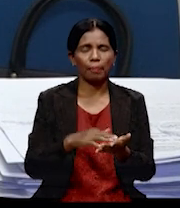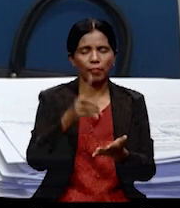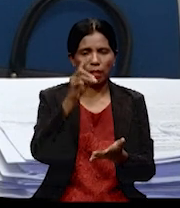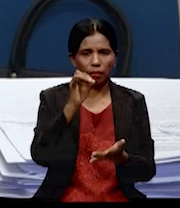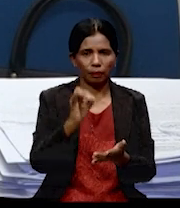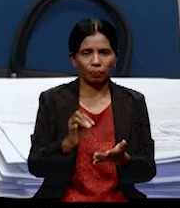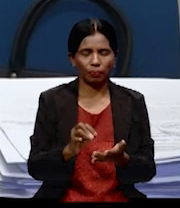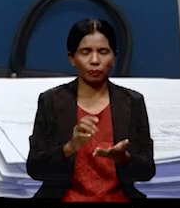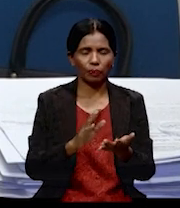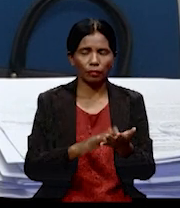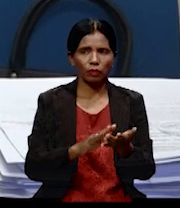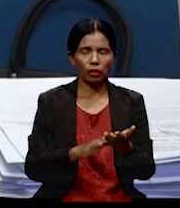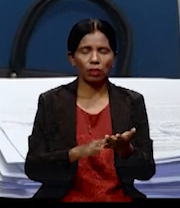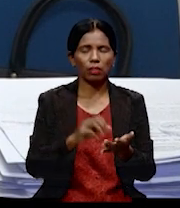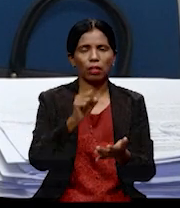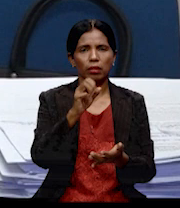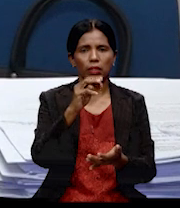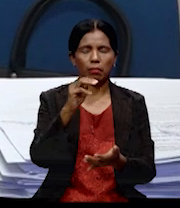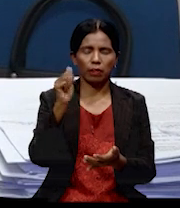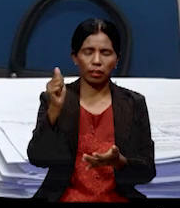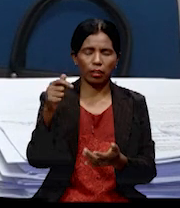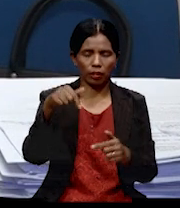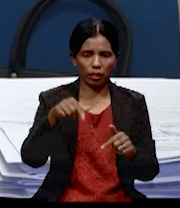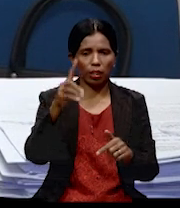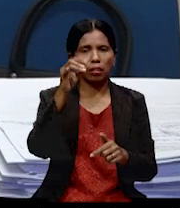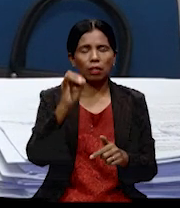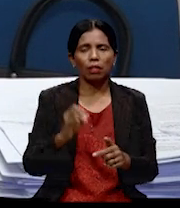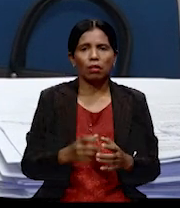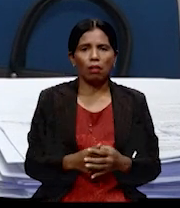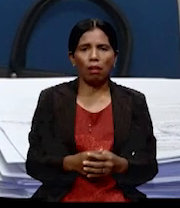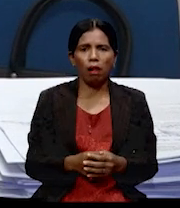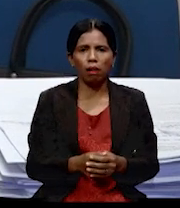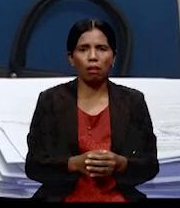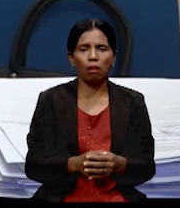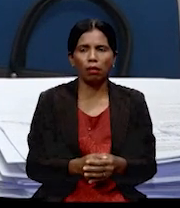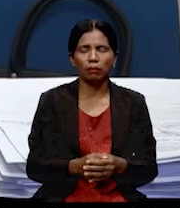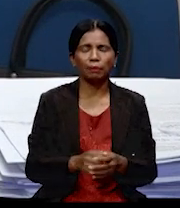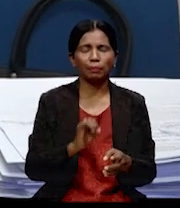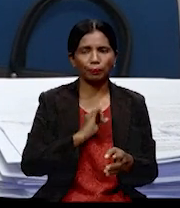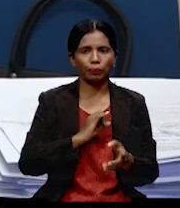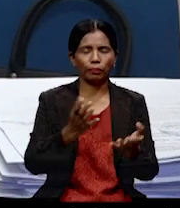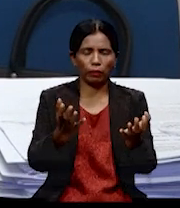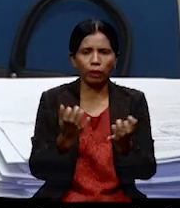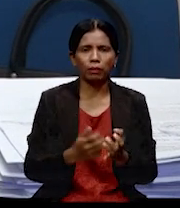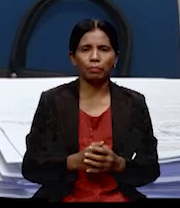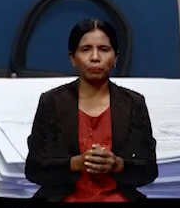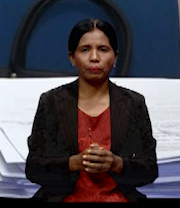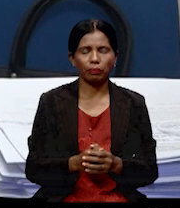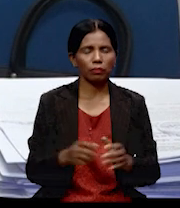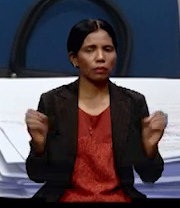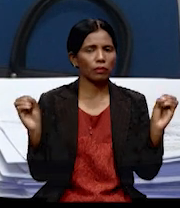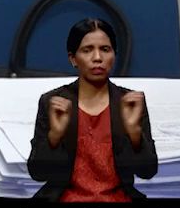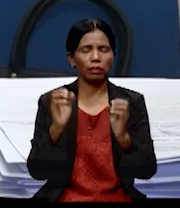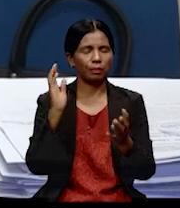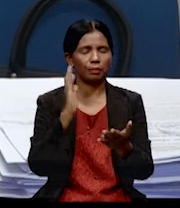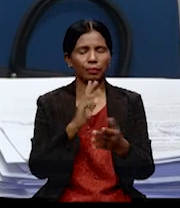ensino secundário Sira e redililar. De novo, a cara de Ancata, em princípio, lavando o